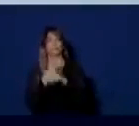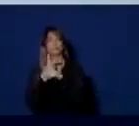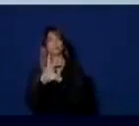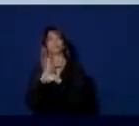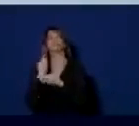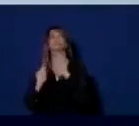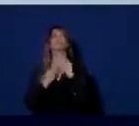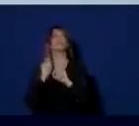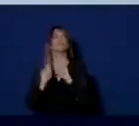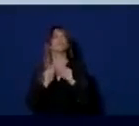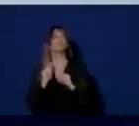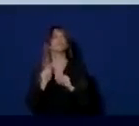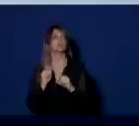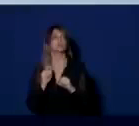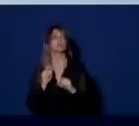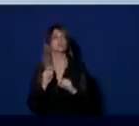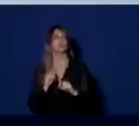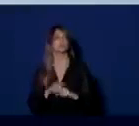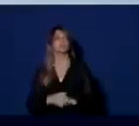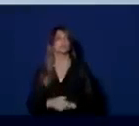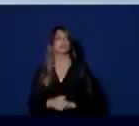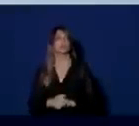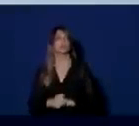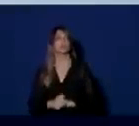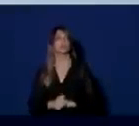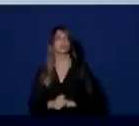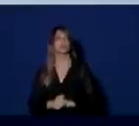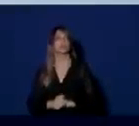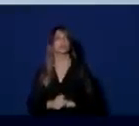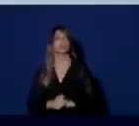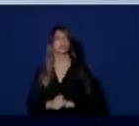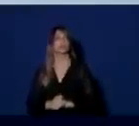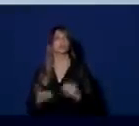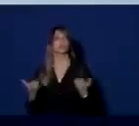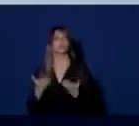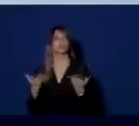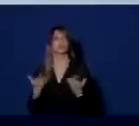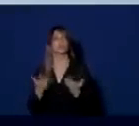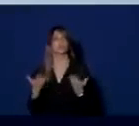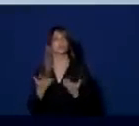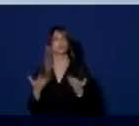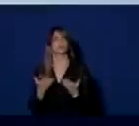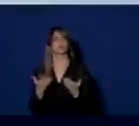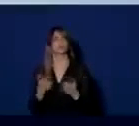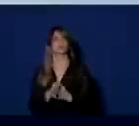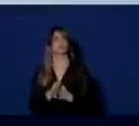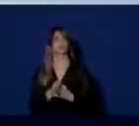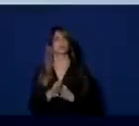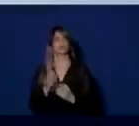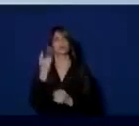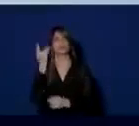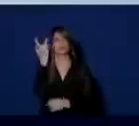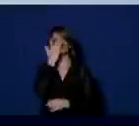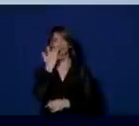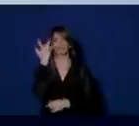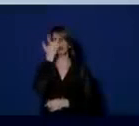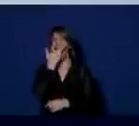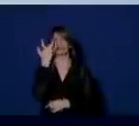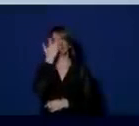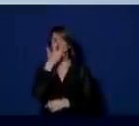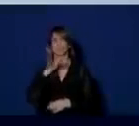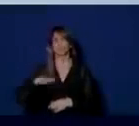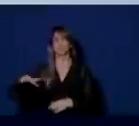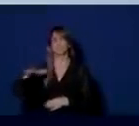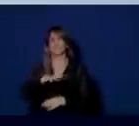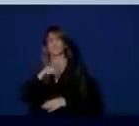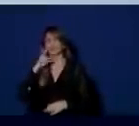foi colocado no preço do real. Agora, além disso, eu acho que o mercado também está enxergando